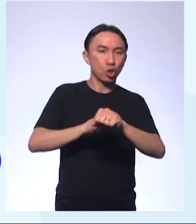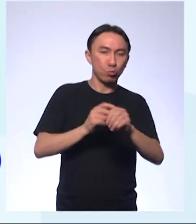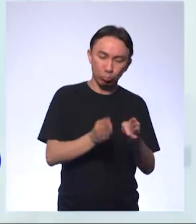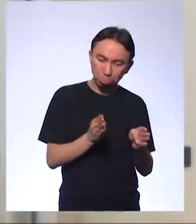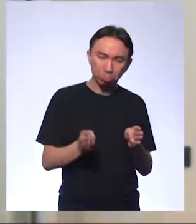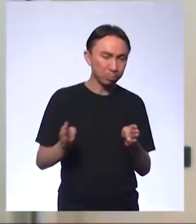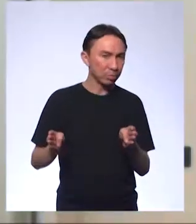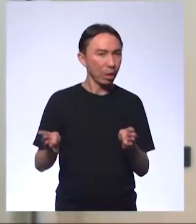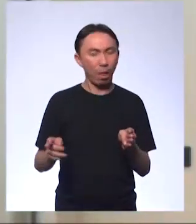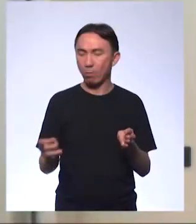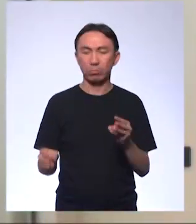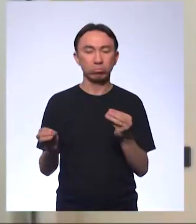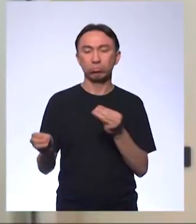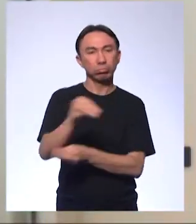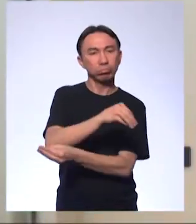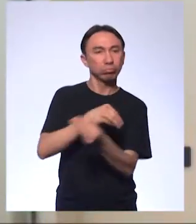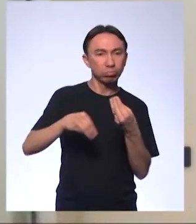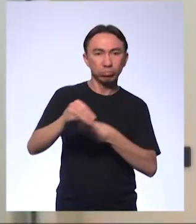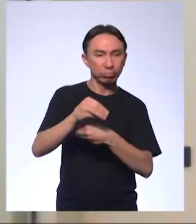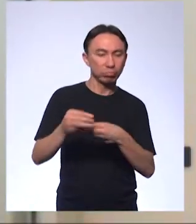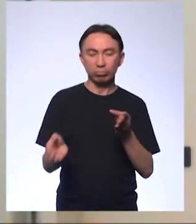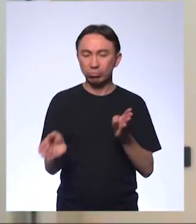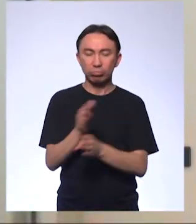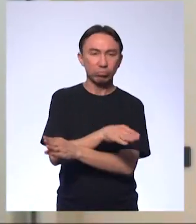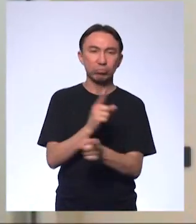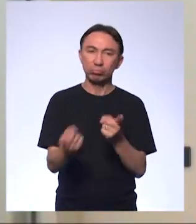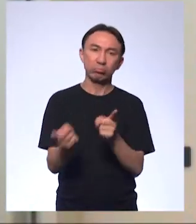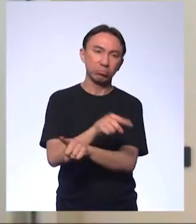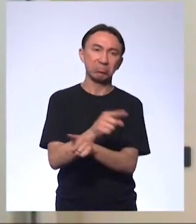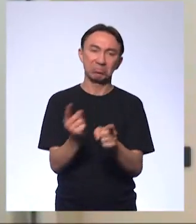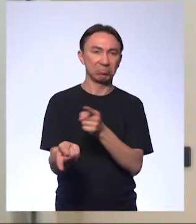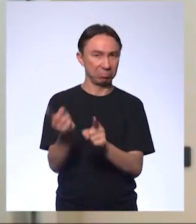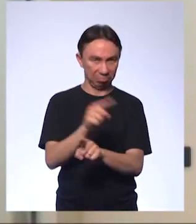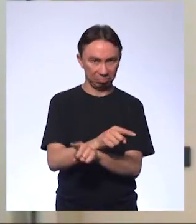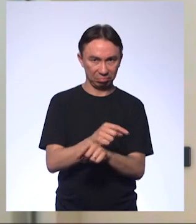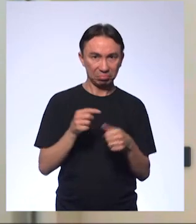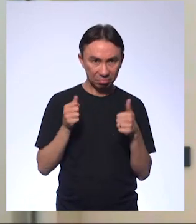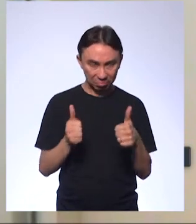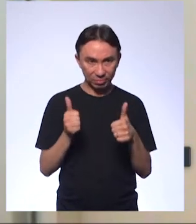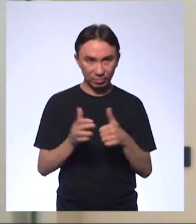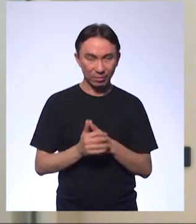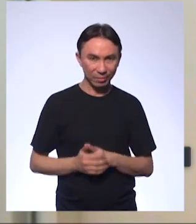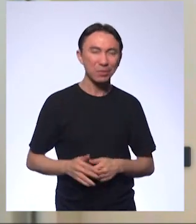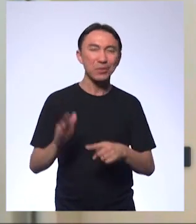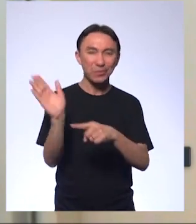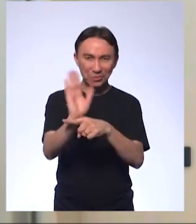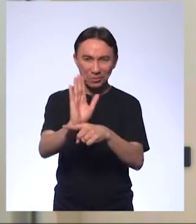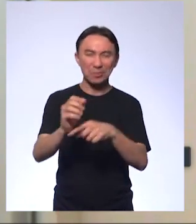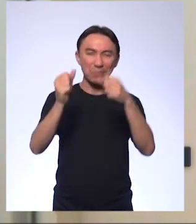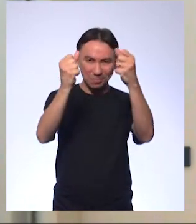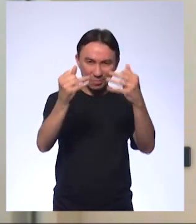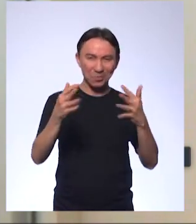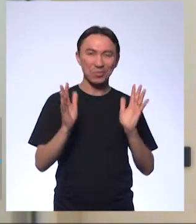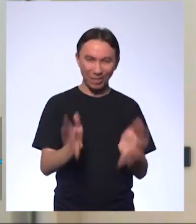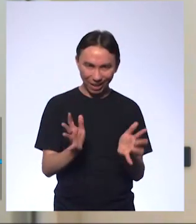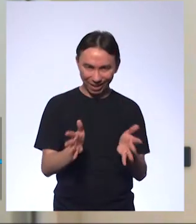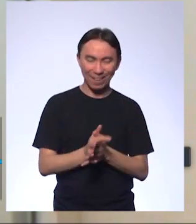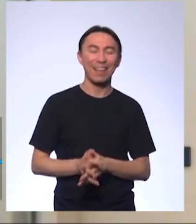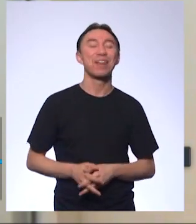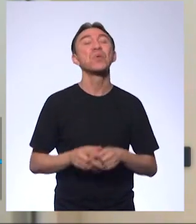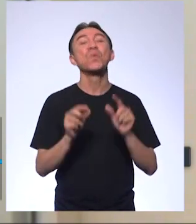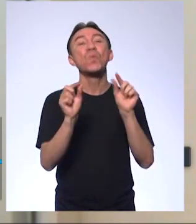Aqui nós temos o Bohr. E, por último, que está faltando, o átomo de Thomson. Lembrando que aqui eles não